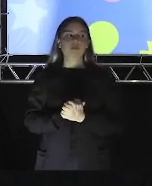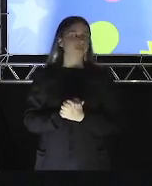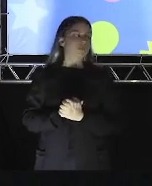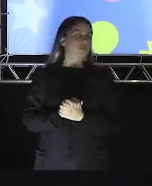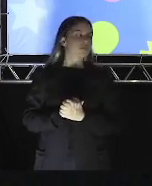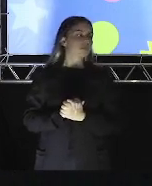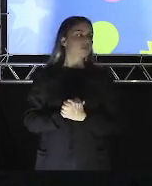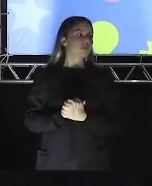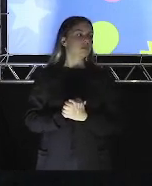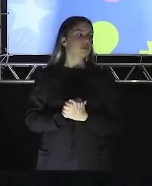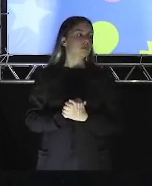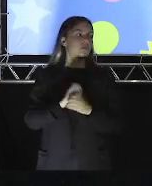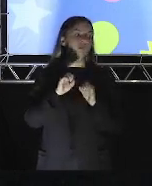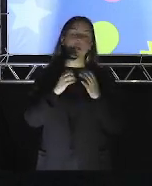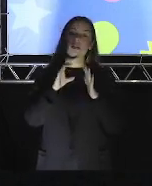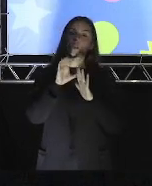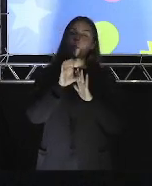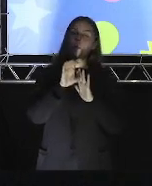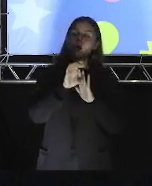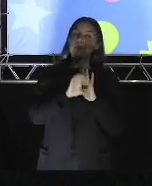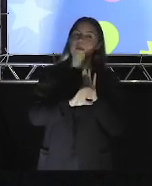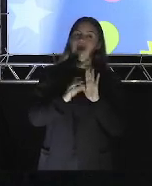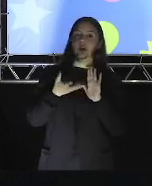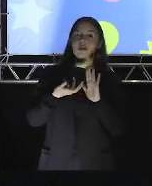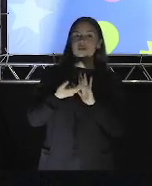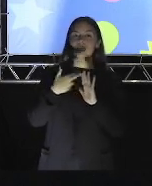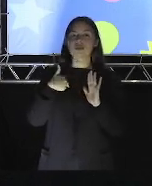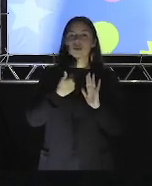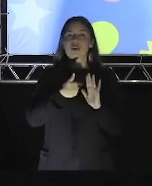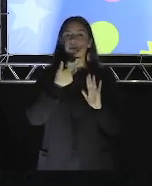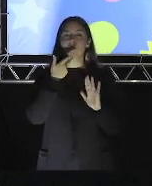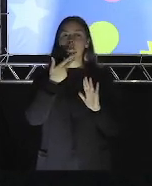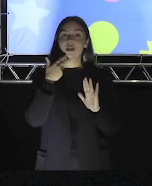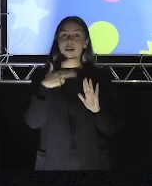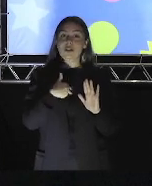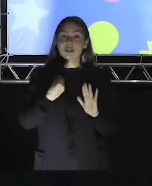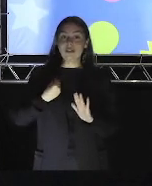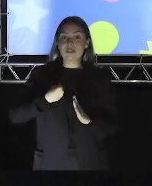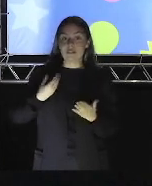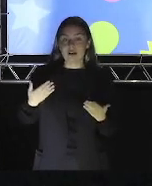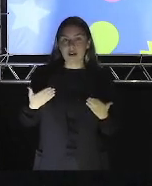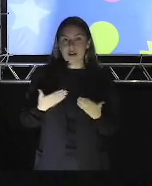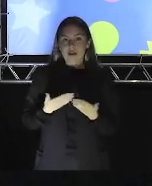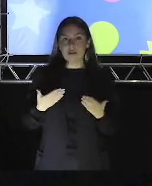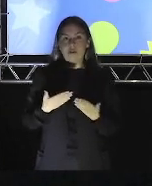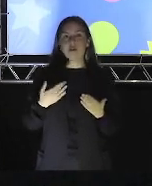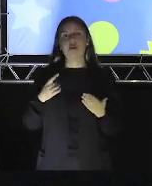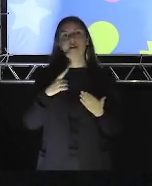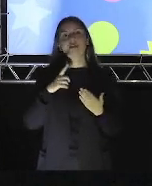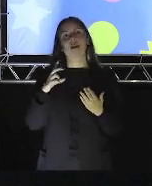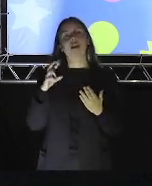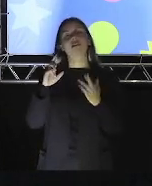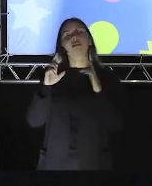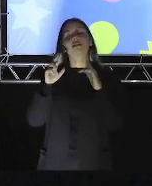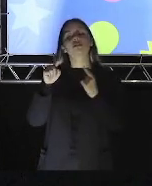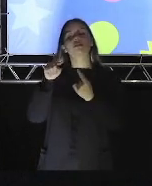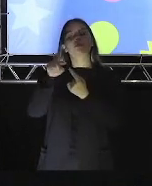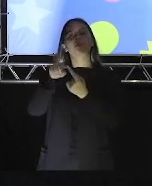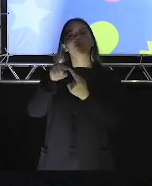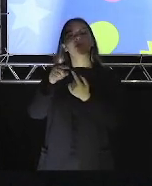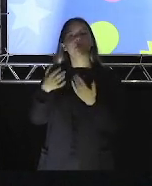E aí, enquanto um capítulo de agilidade, a gente está lá com o nosso estado atual. Né? E a gente tem o nosso estado desejado, a nossa